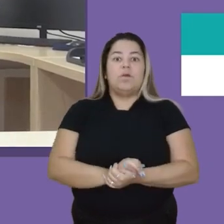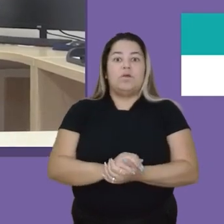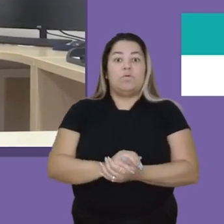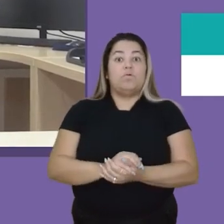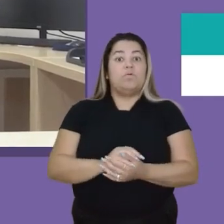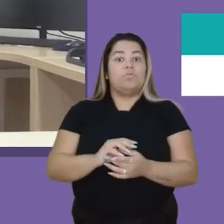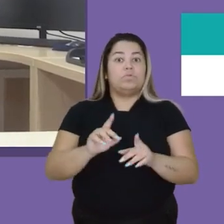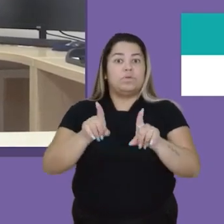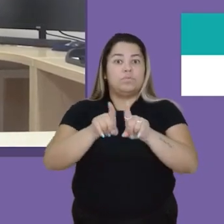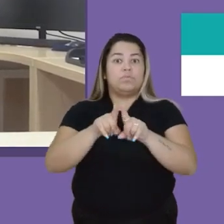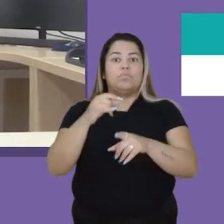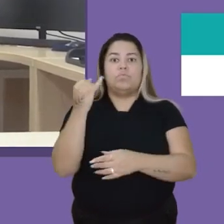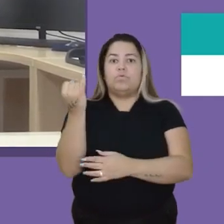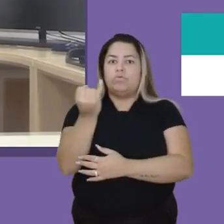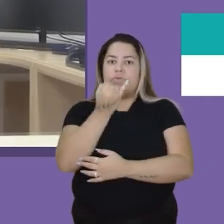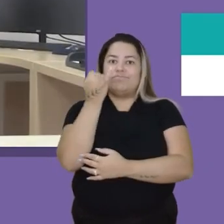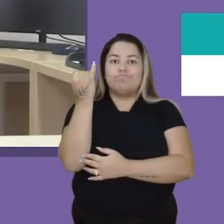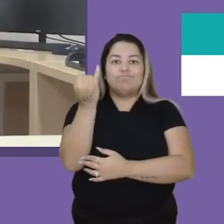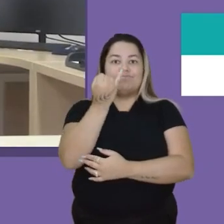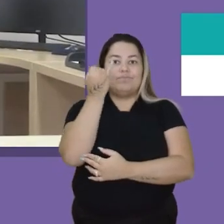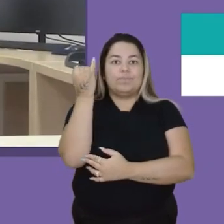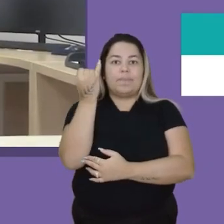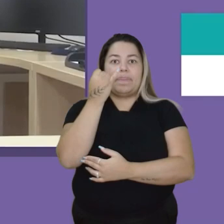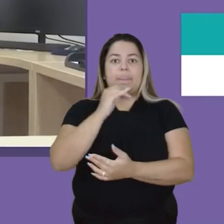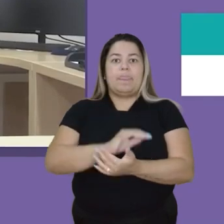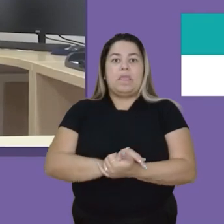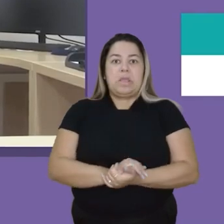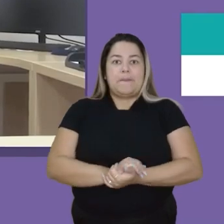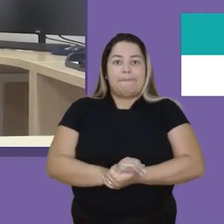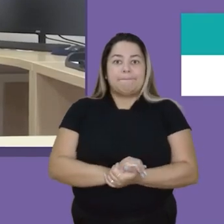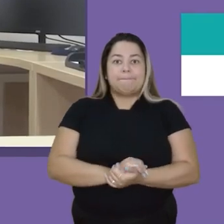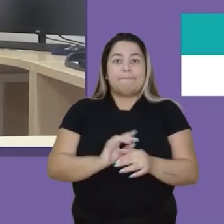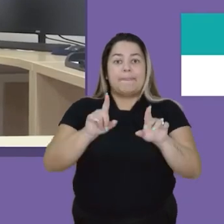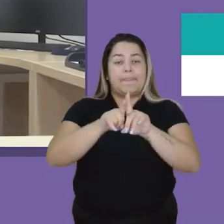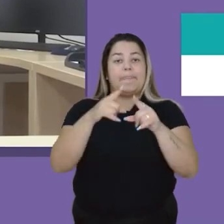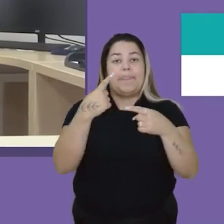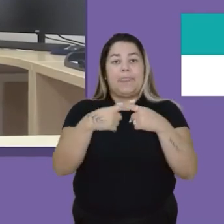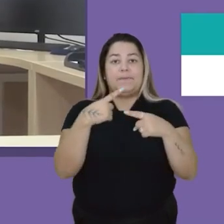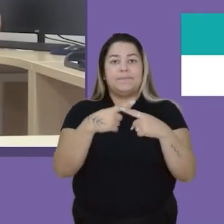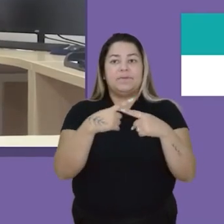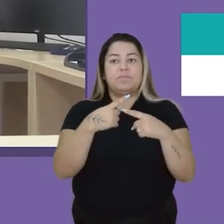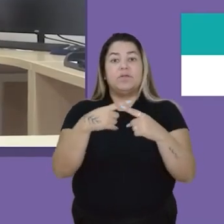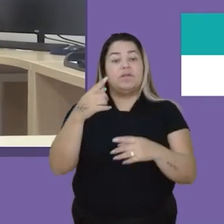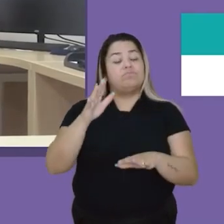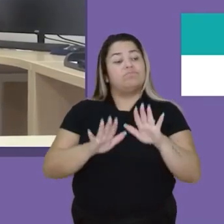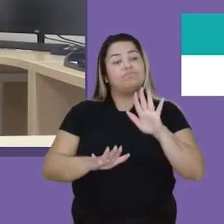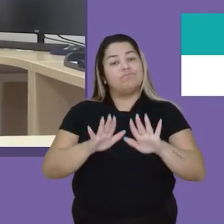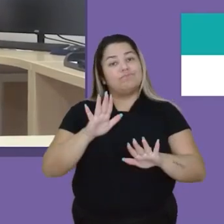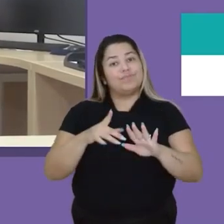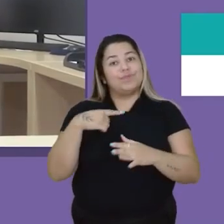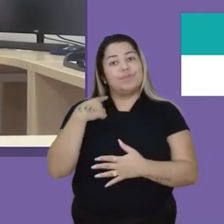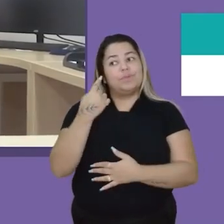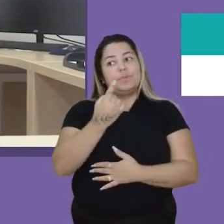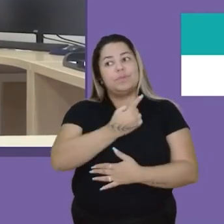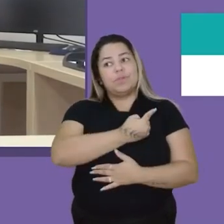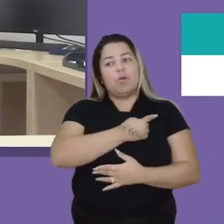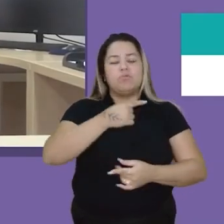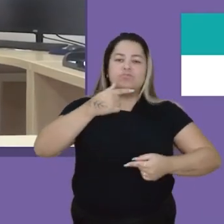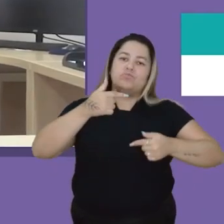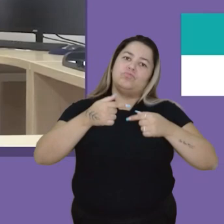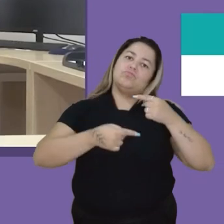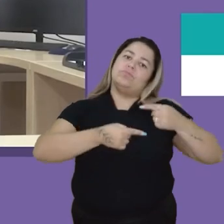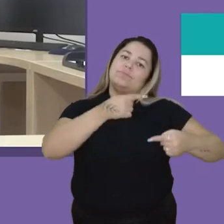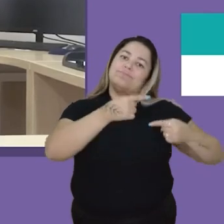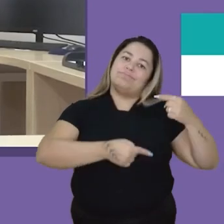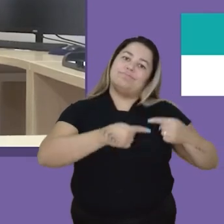foram fundamentais. Eu digo isso porque às vezes nós discutimos a questão